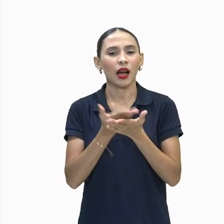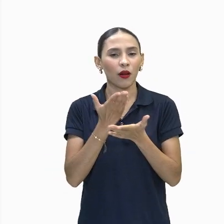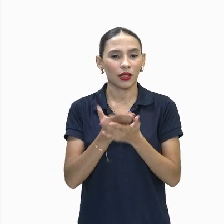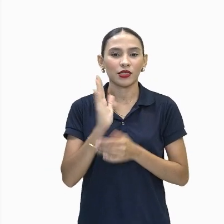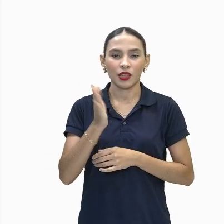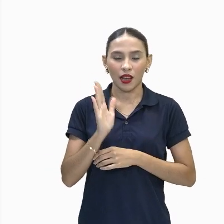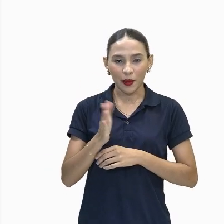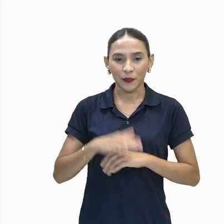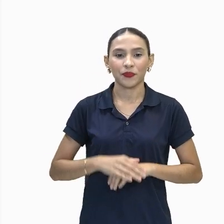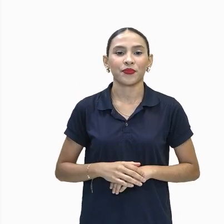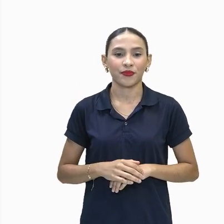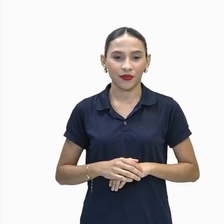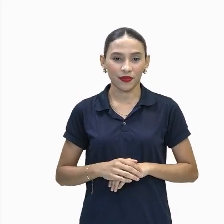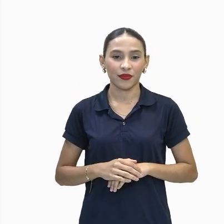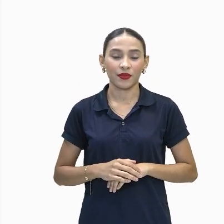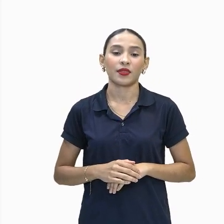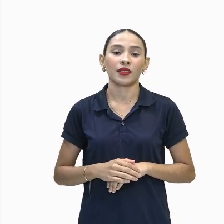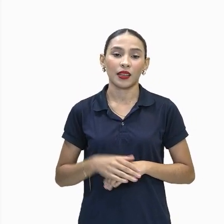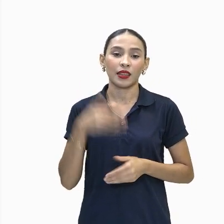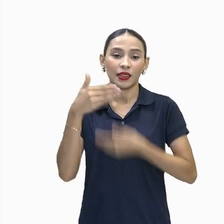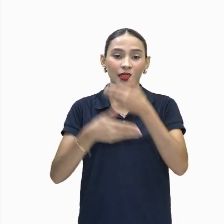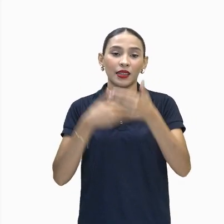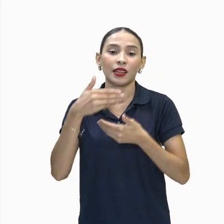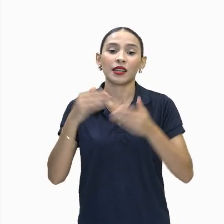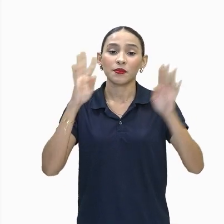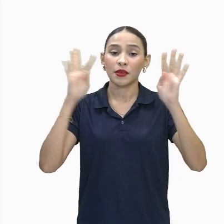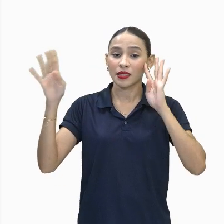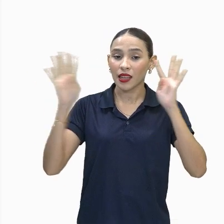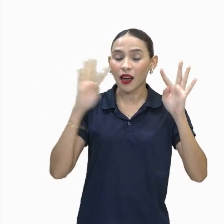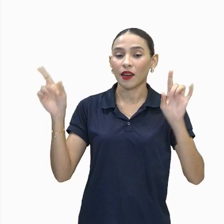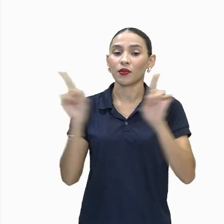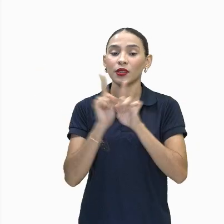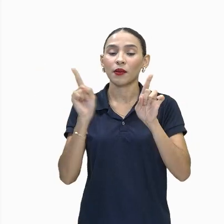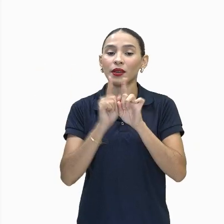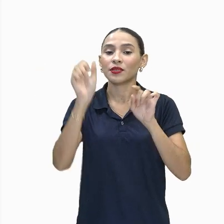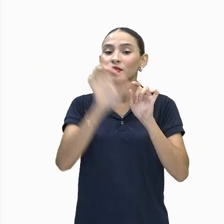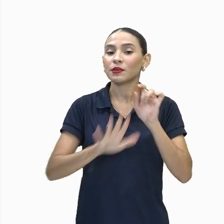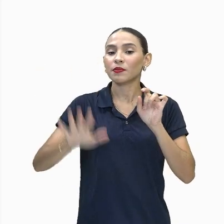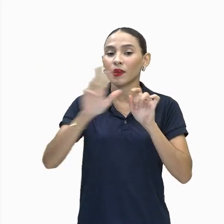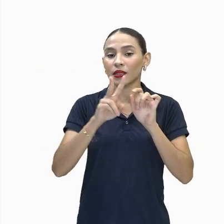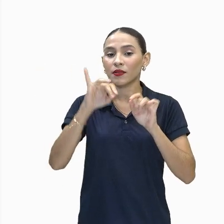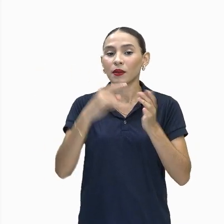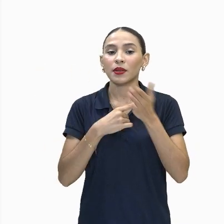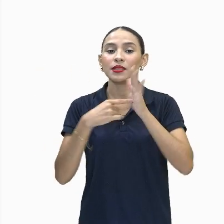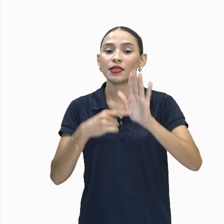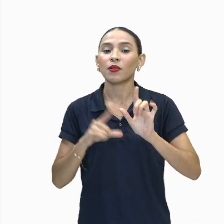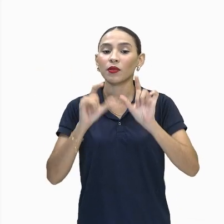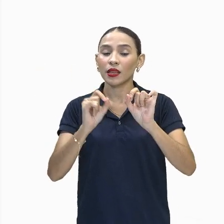Exato. Não é verdade? Falamos aí da construção do imaginário, de ilustrações que eram